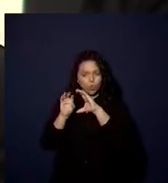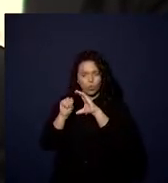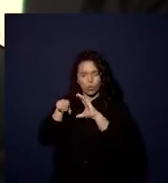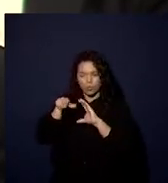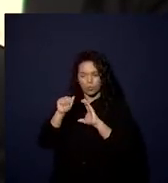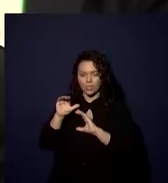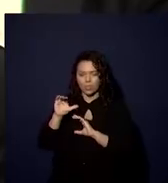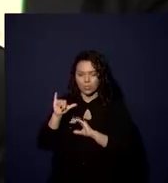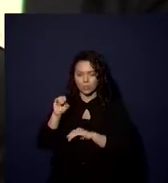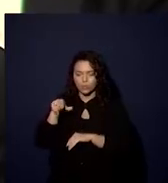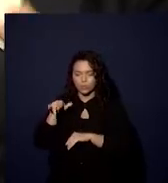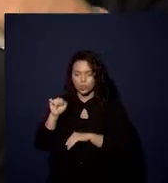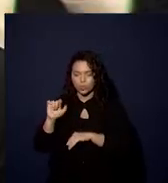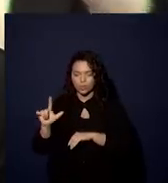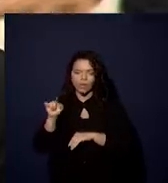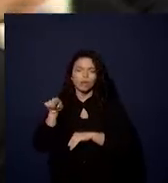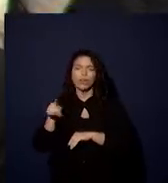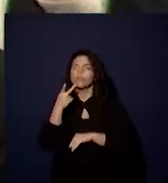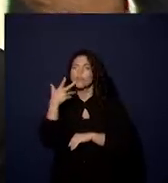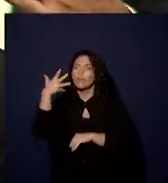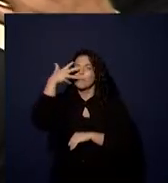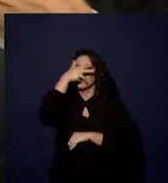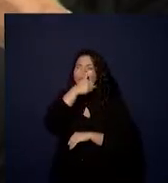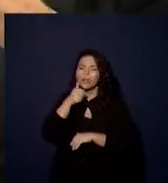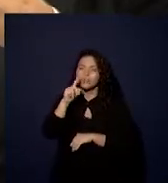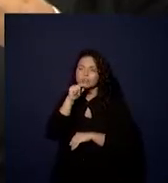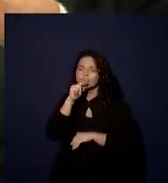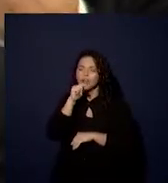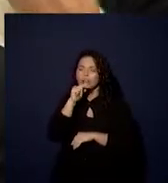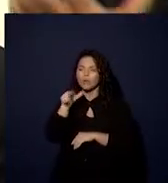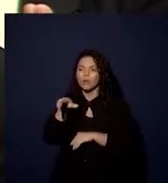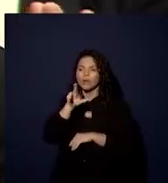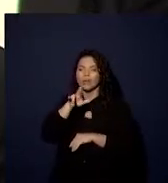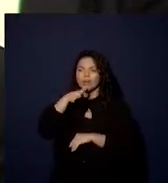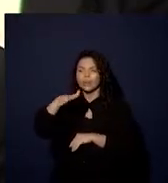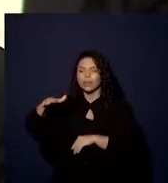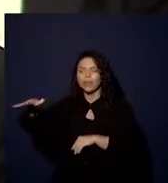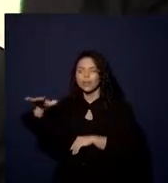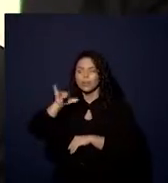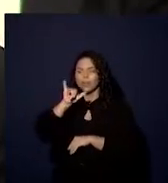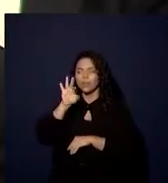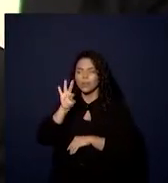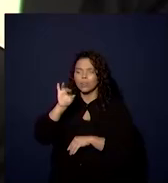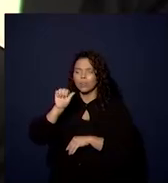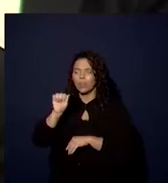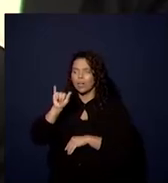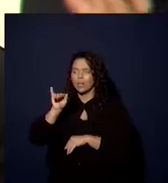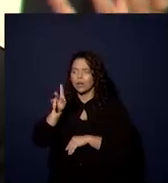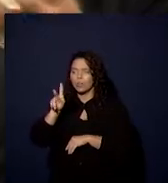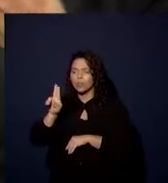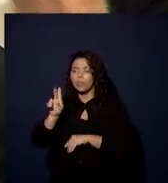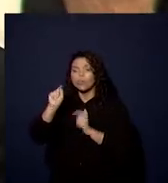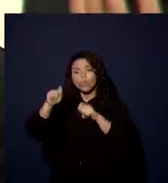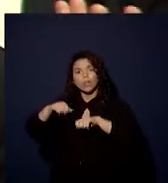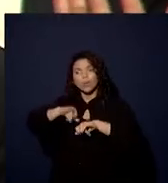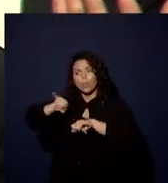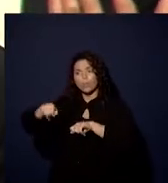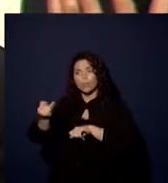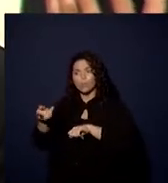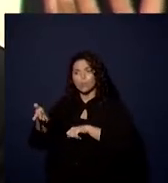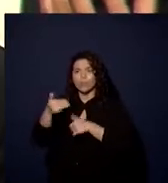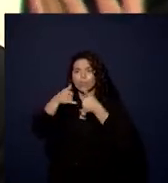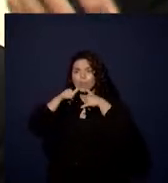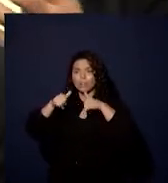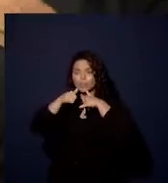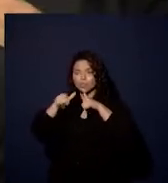sobre a beleza da água no Itaipu e tudo isso a gente podia aproveitar mais essa energia como que a gente cria mais